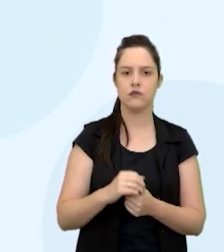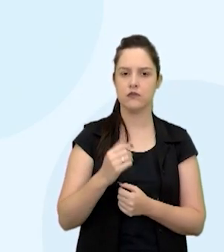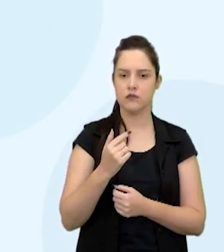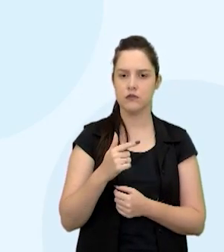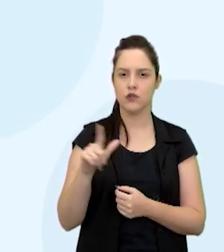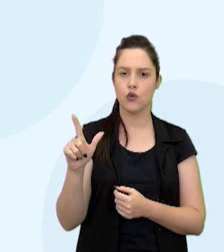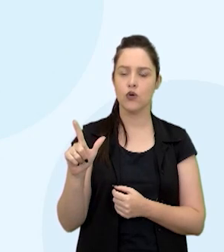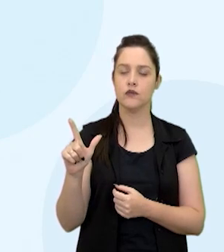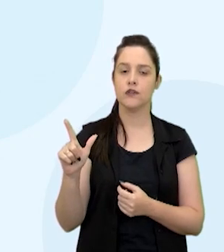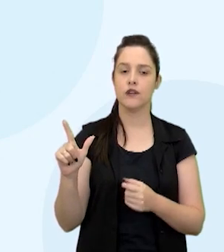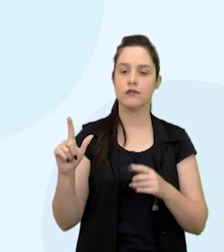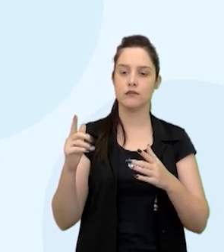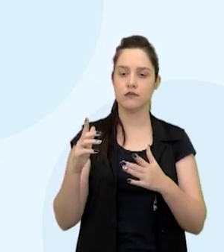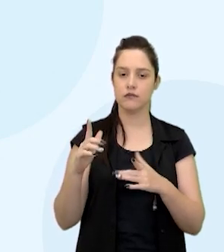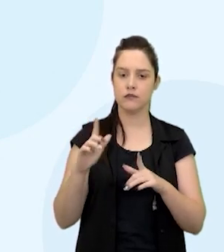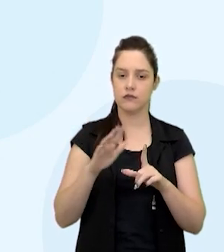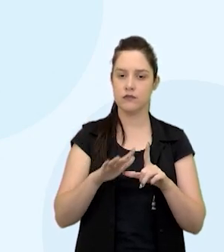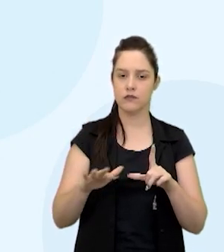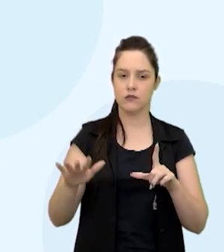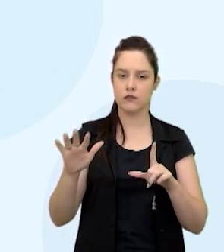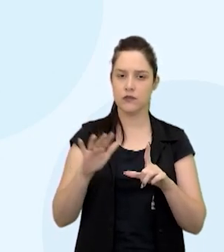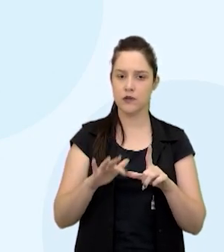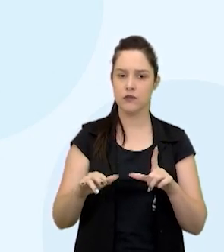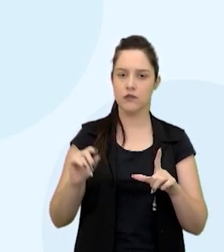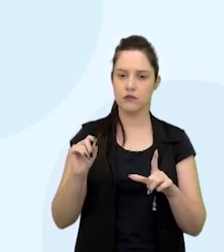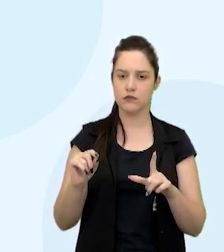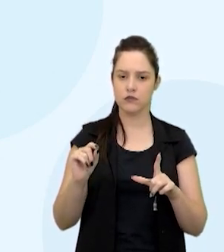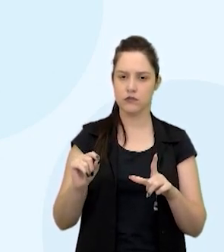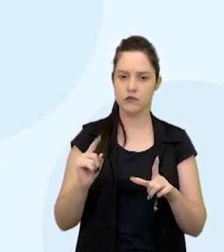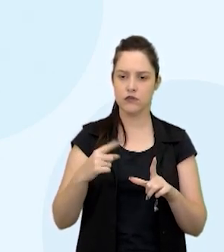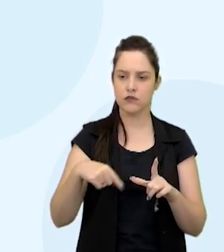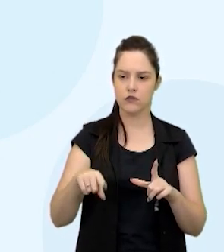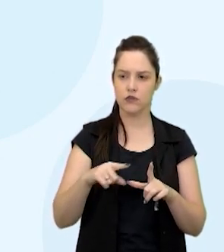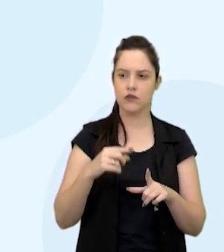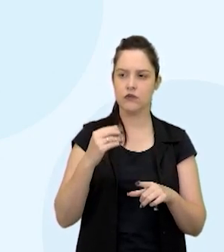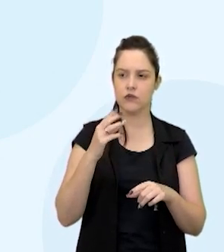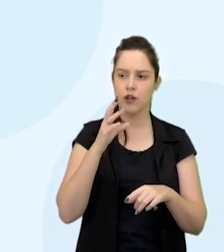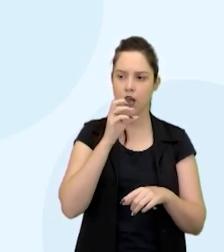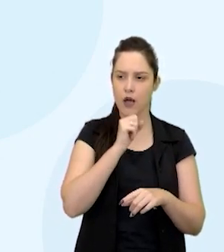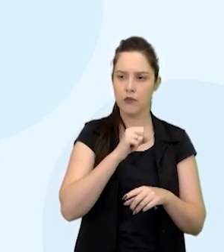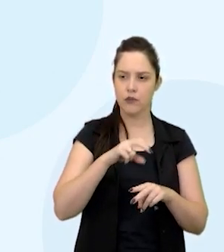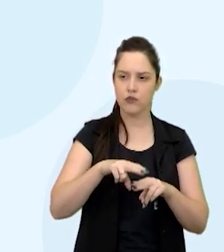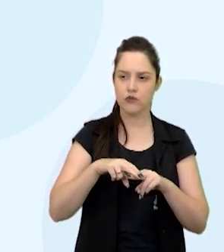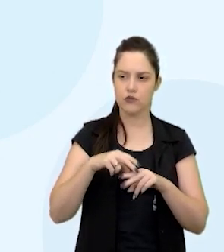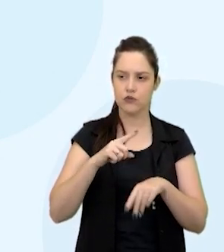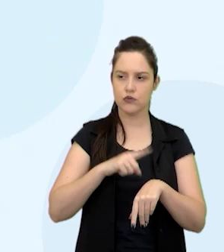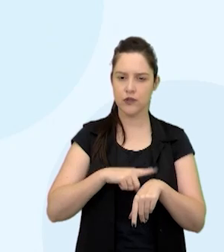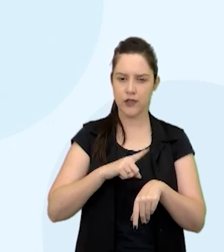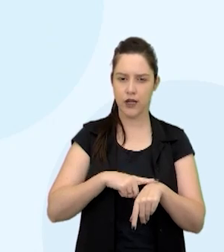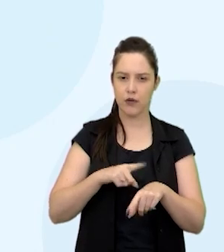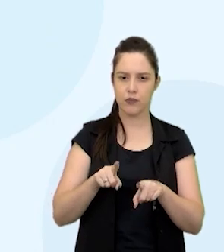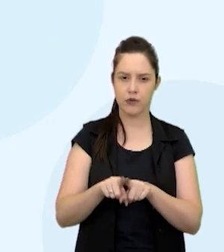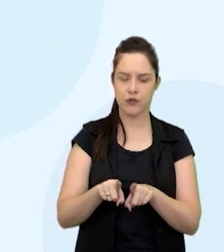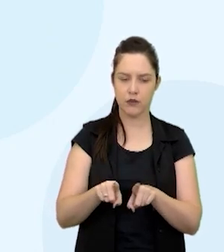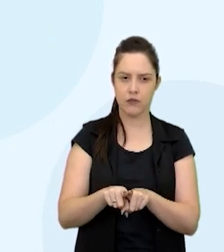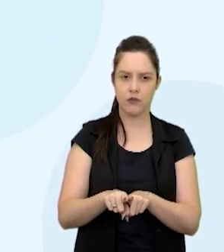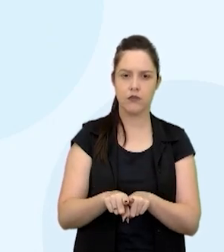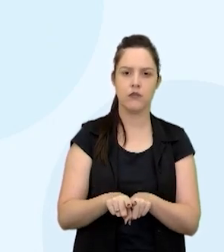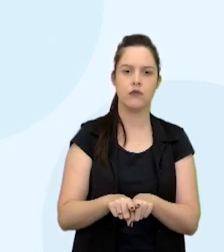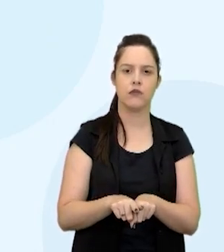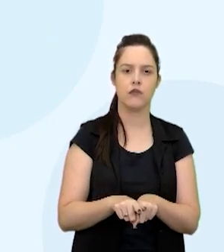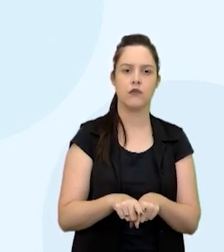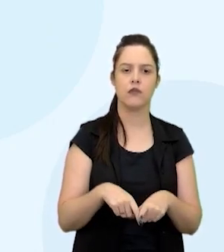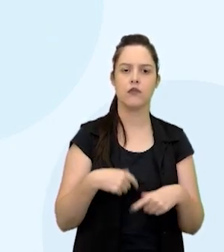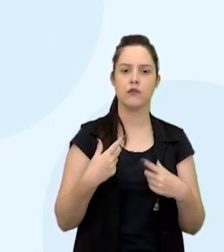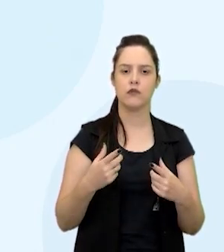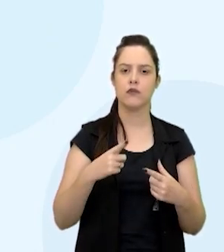mais uma imagem. A gente vai tentar ser um pouquinho mais rápido por conta do nosso tempo, mas olha só. Tem regras rígidas, gente? Ou é uma linguagem mais